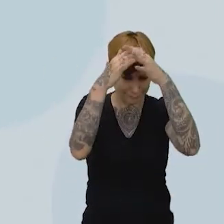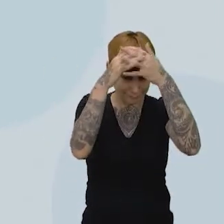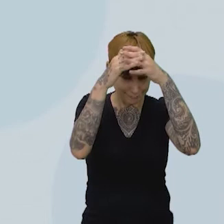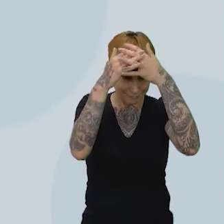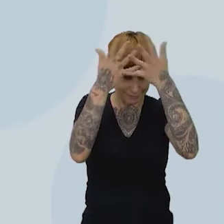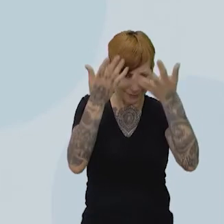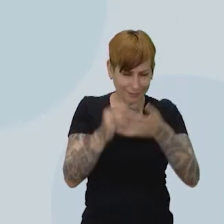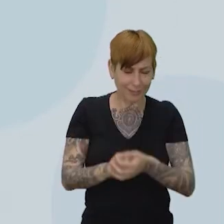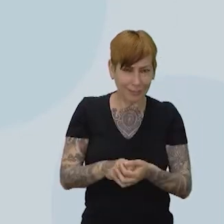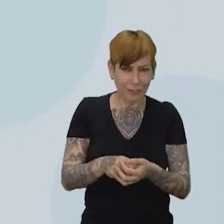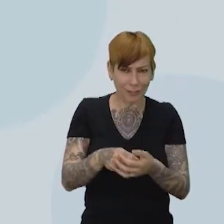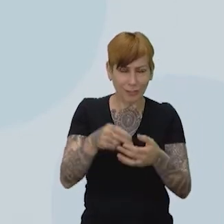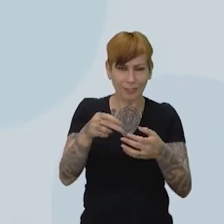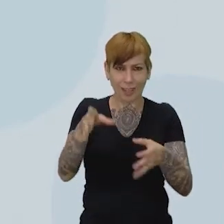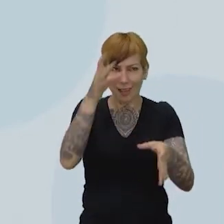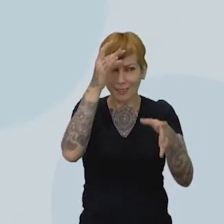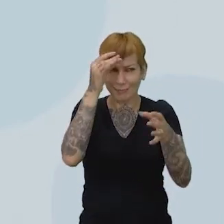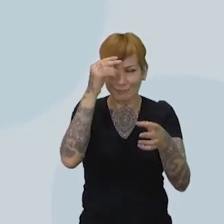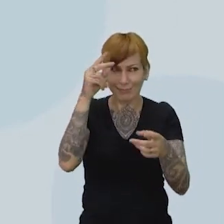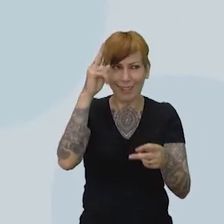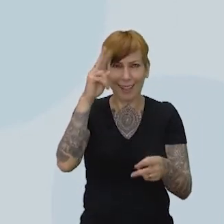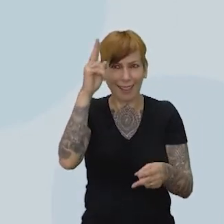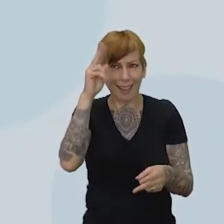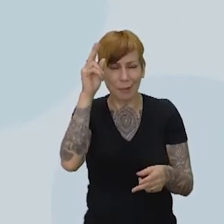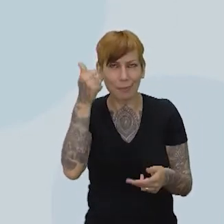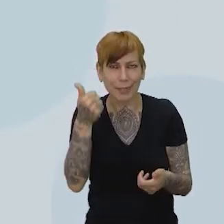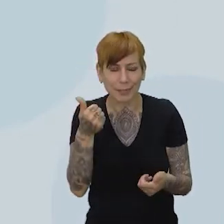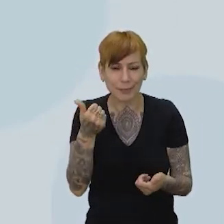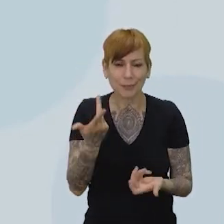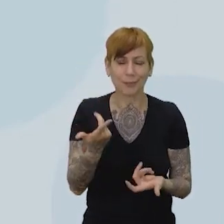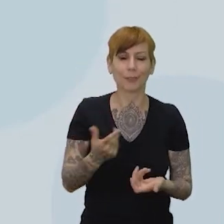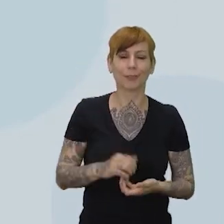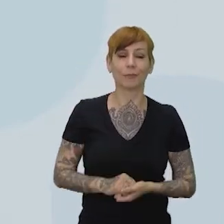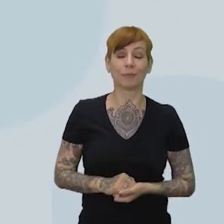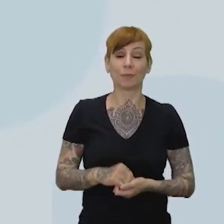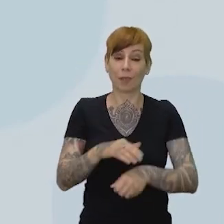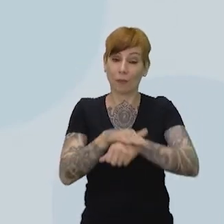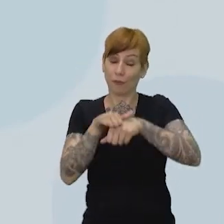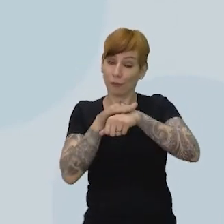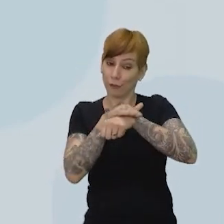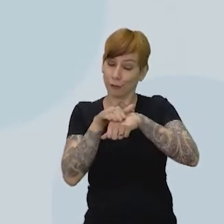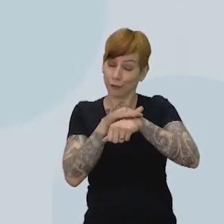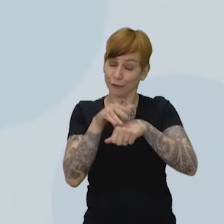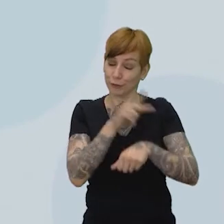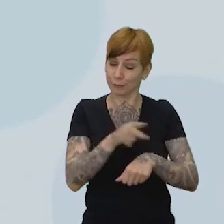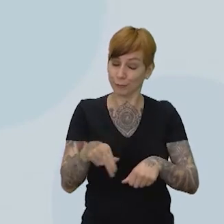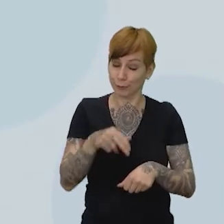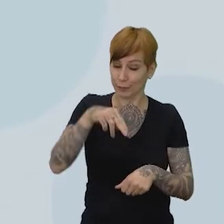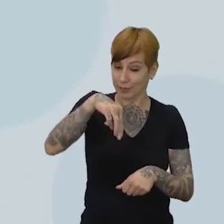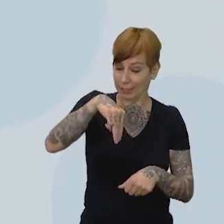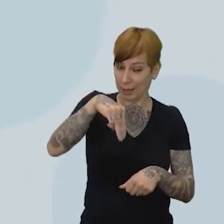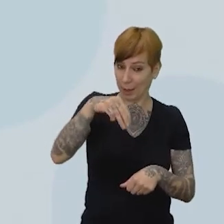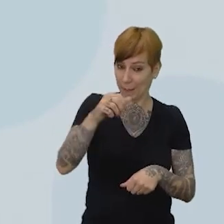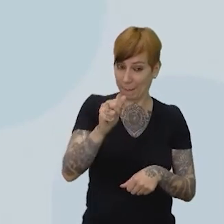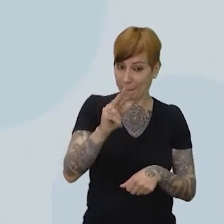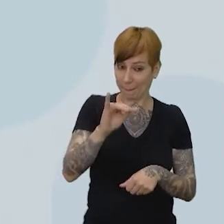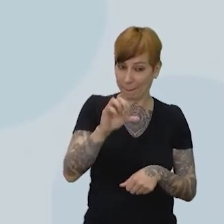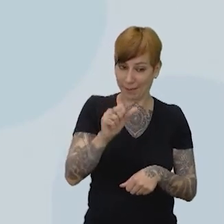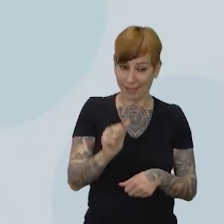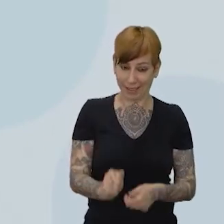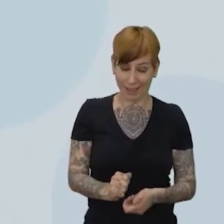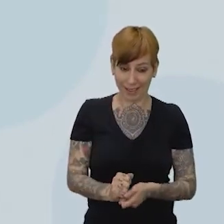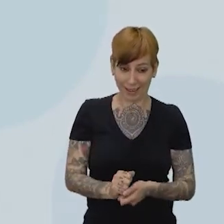recuperam esses saberes e fazem aqui a bate-bola reflexiva, eu vou conversar com a Mafê. Vamos fazer aqui o nosso